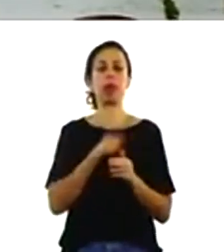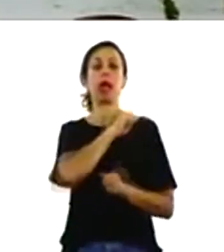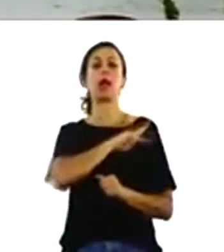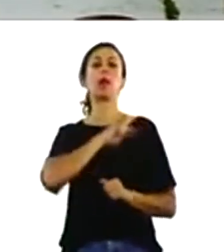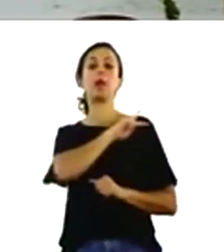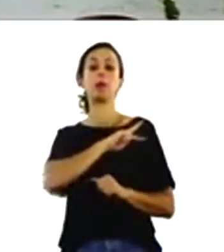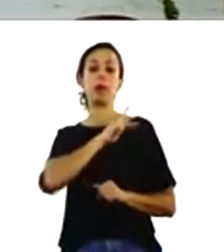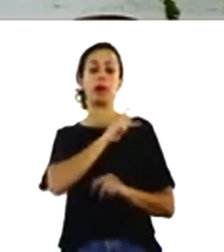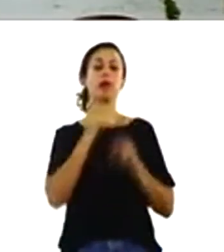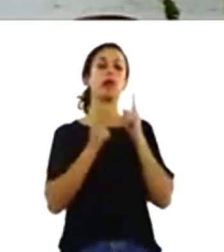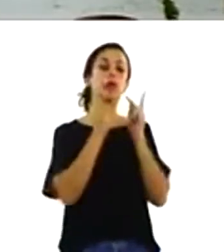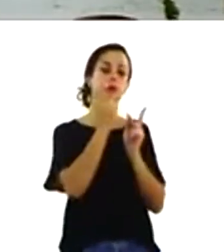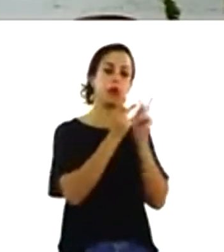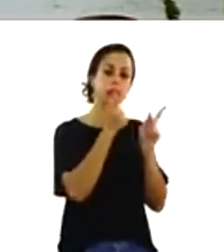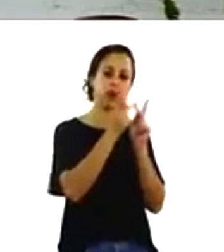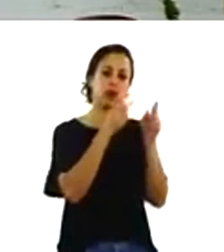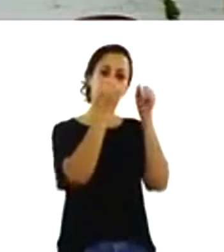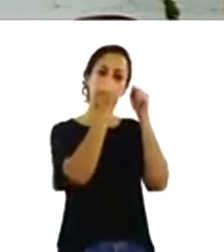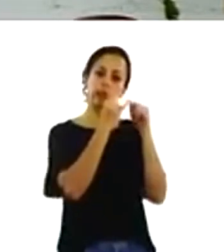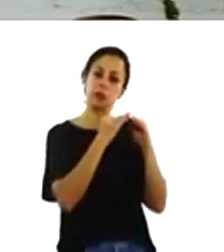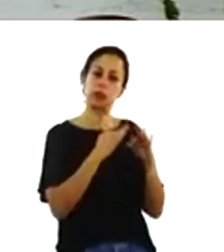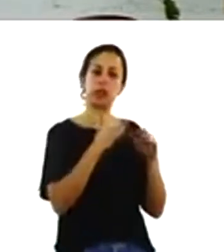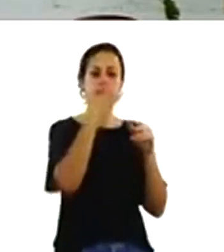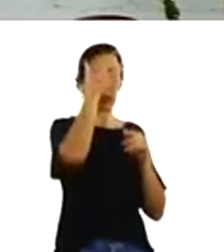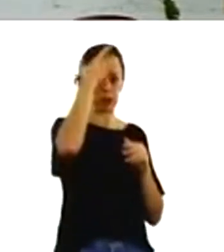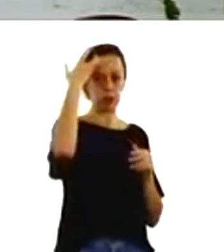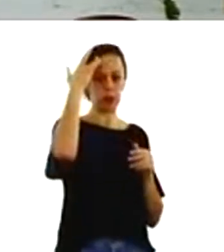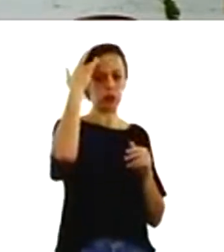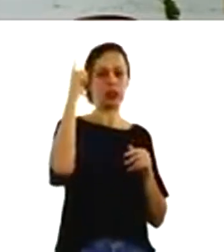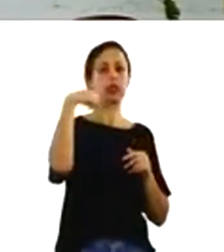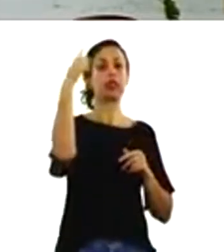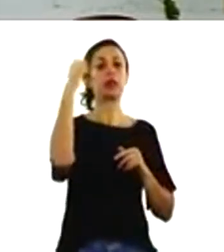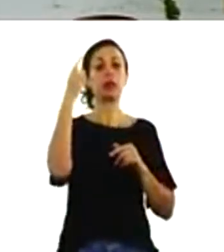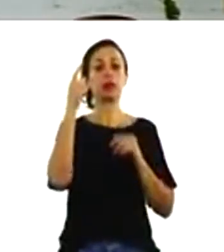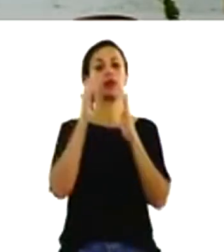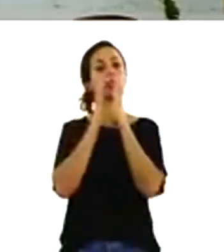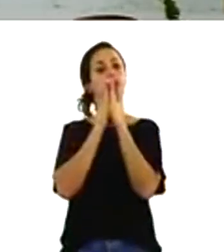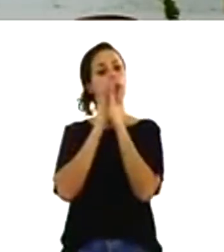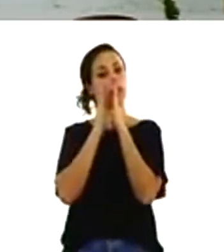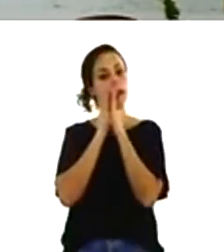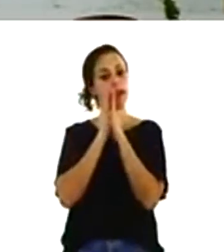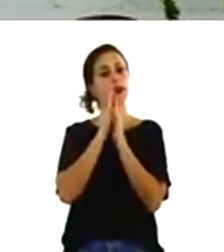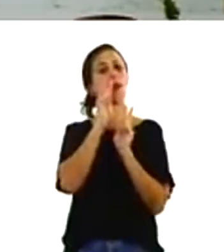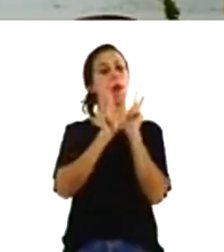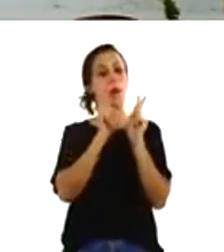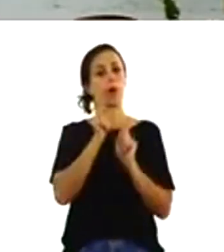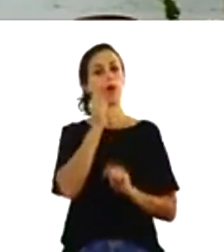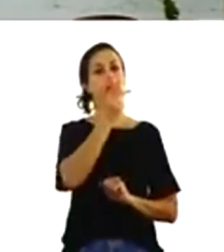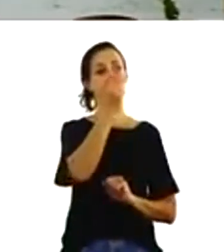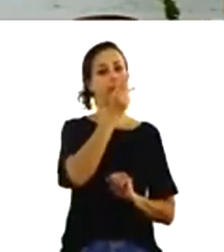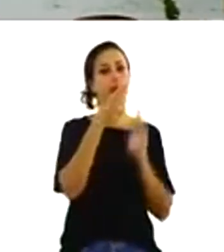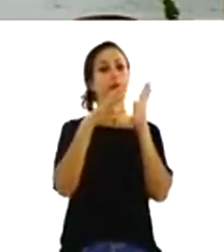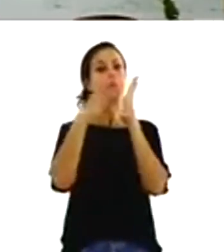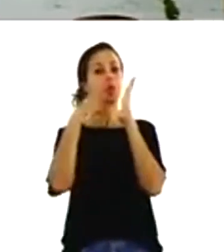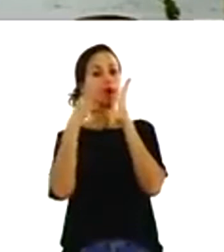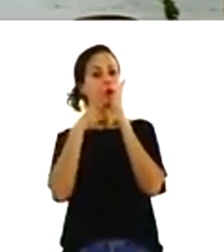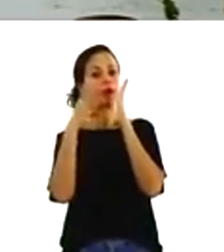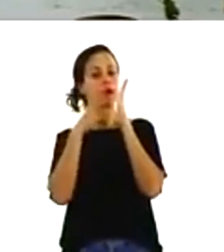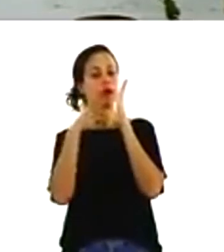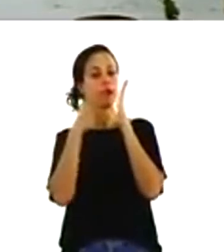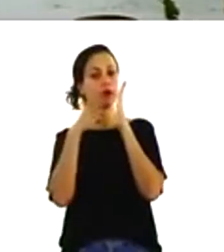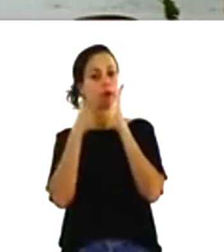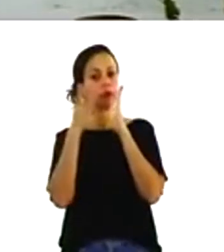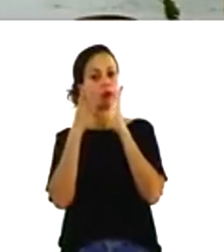que Paulo fala para aqueles irmãos. O terceiro é dar uma ênfase